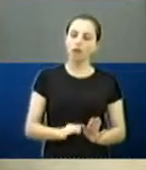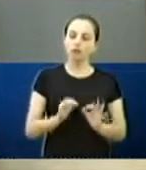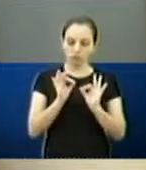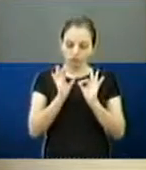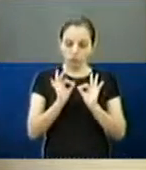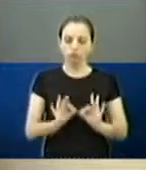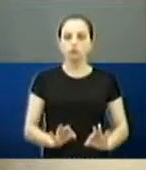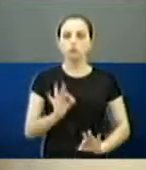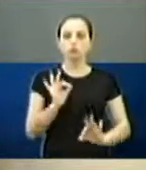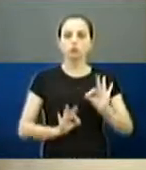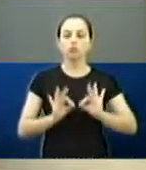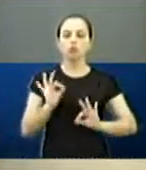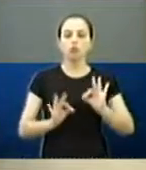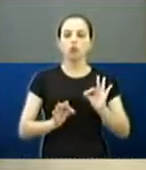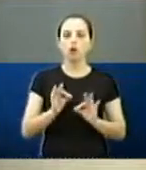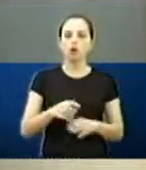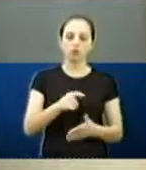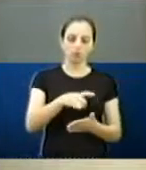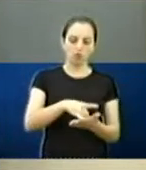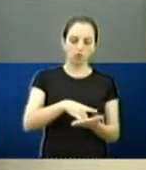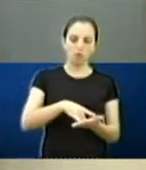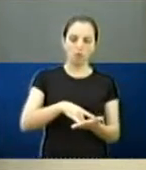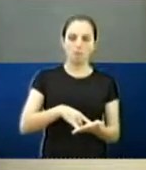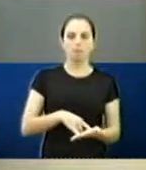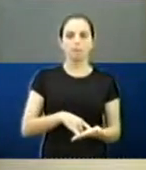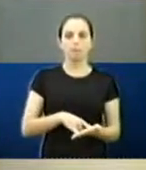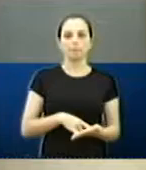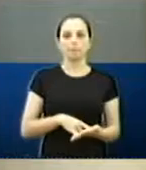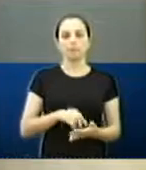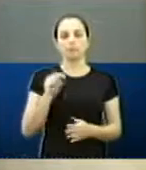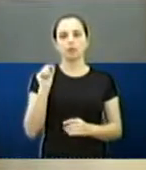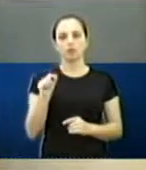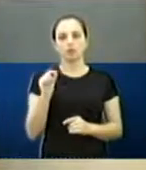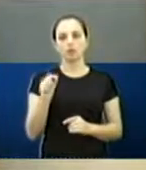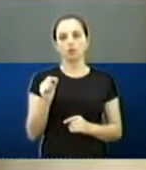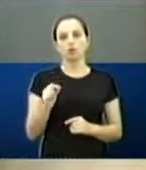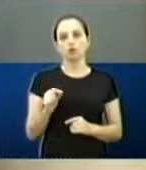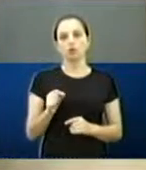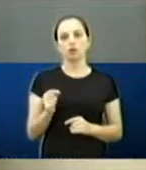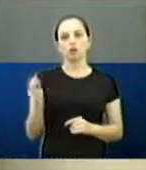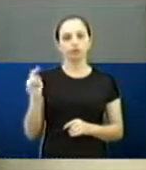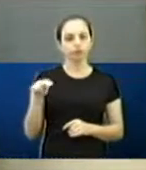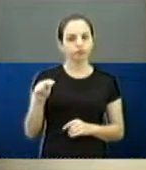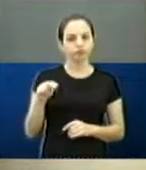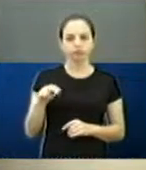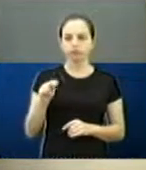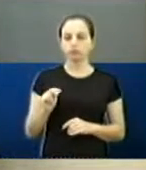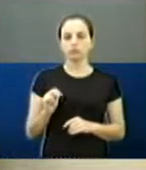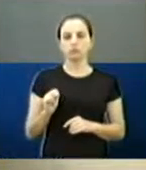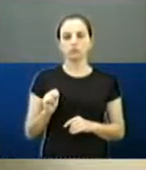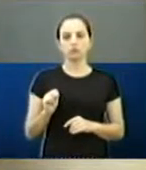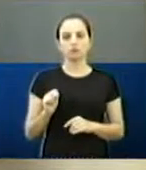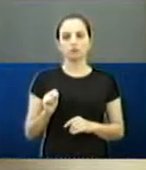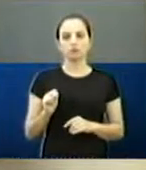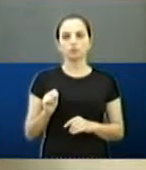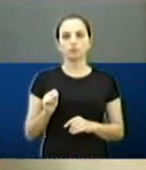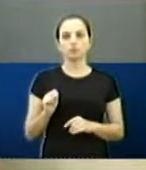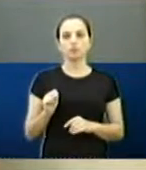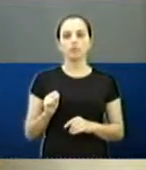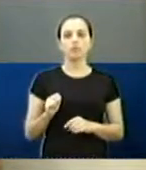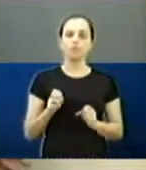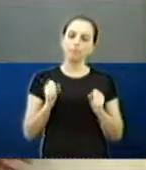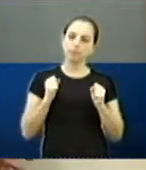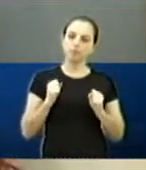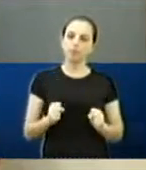documentos, com provas que, de forma alguma, dá para a